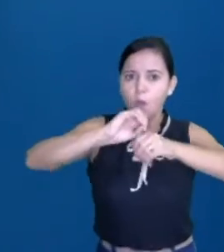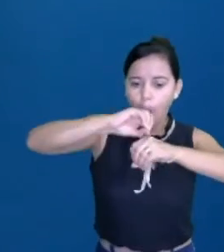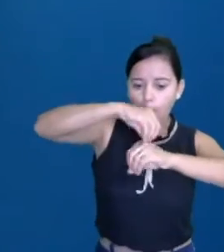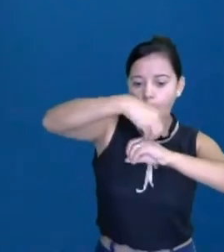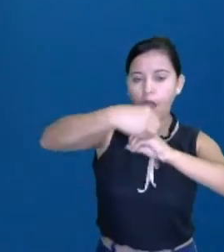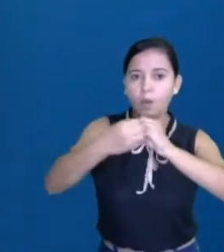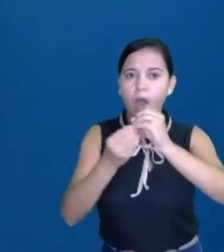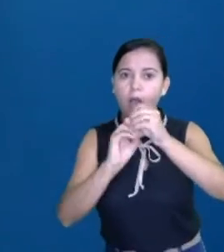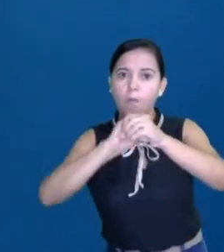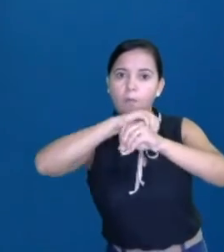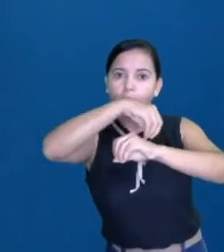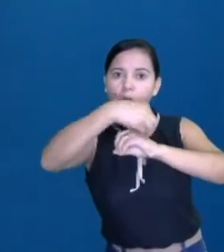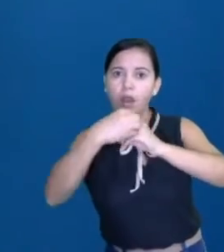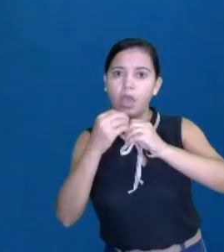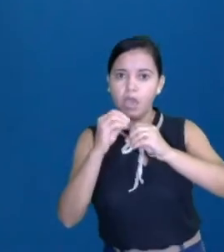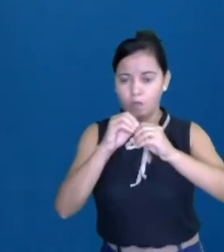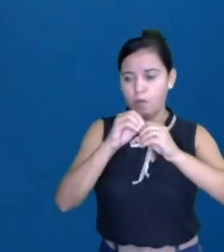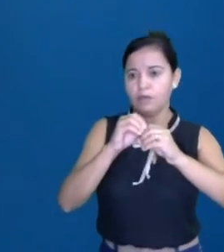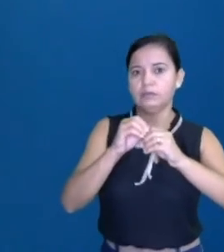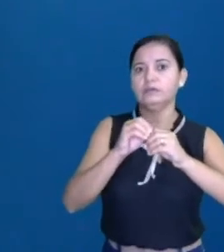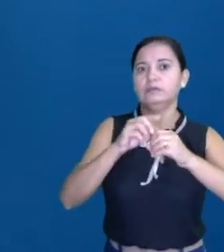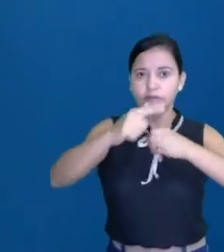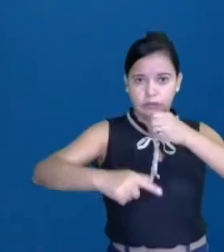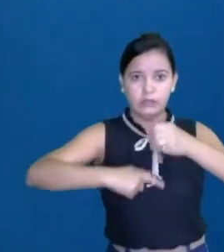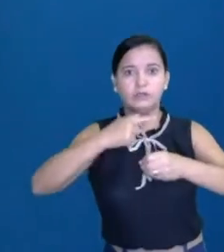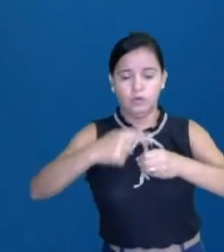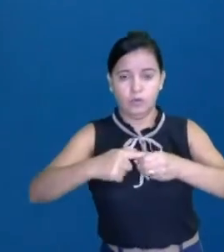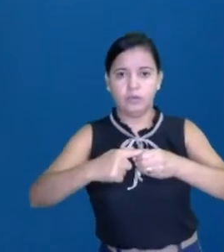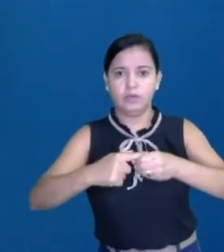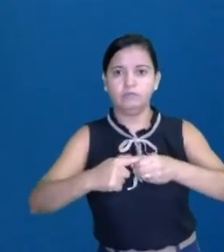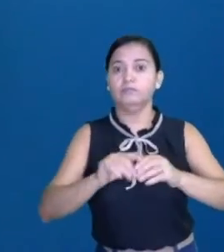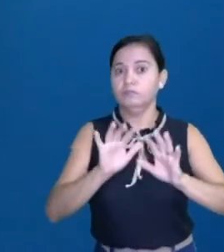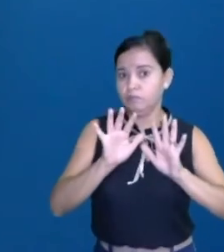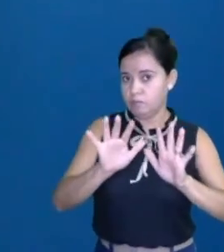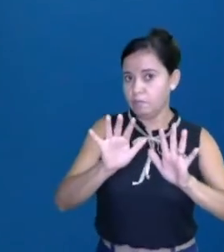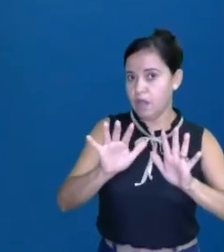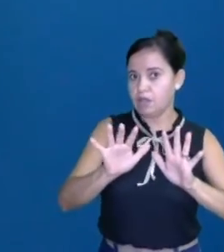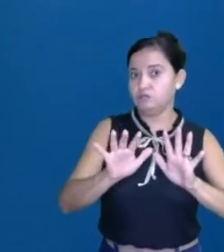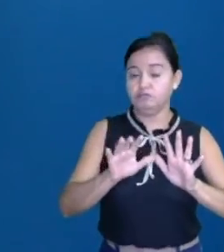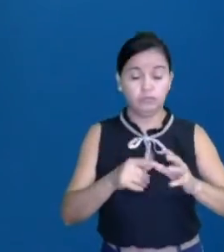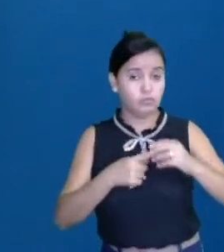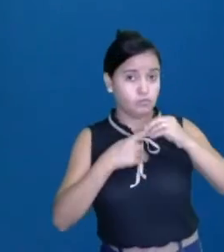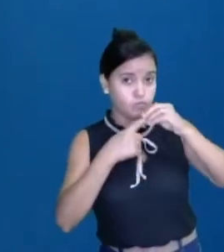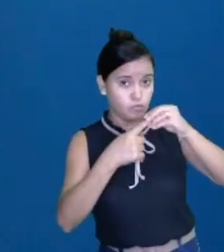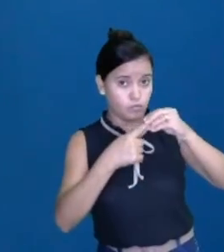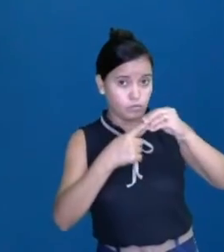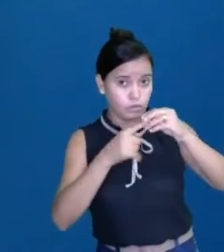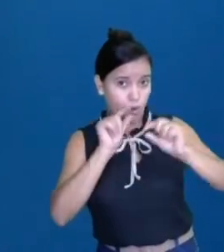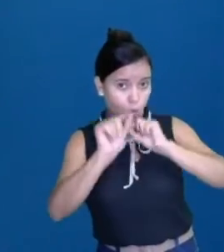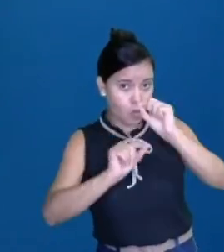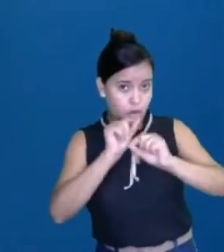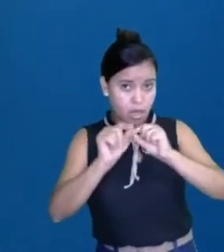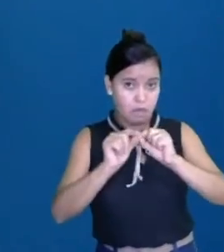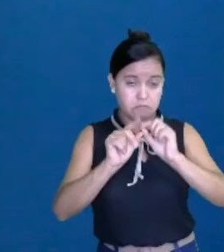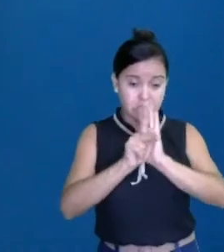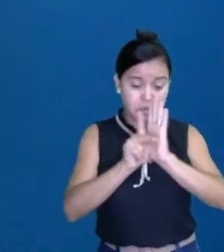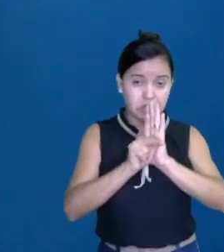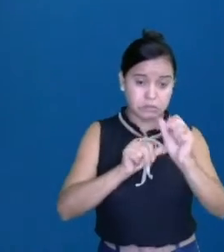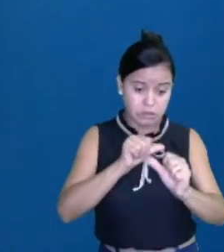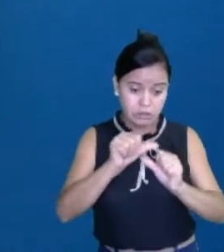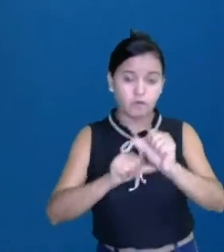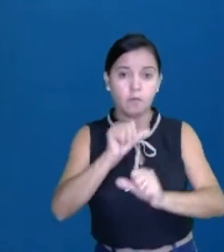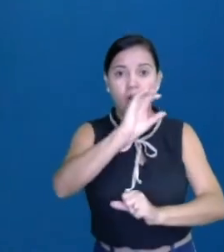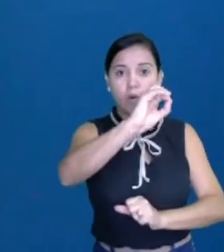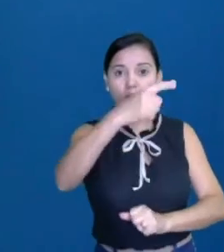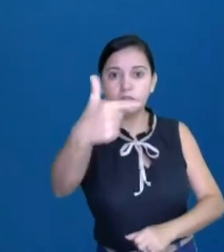diatômica. E já o ozônio é uma molécula que a gente chama de triatômica. Mas elas são formadas apenas por átomos de oxigênio, tá?